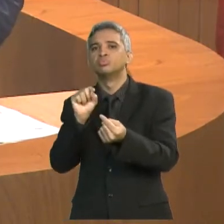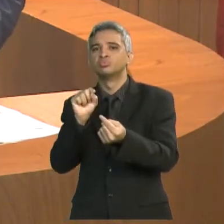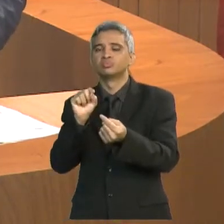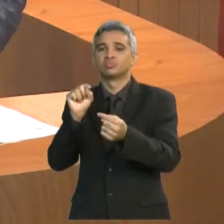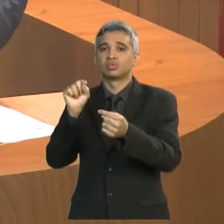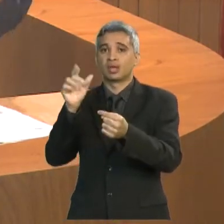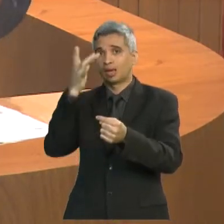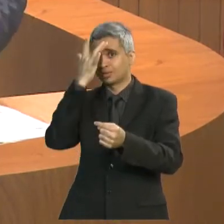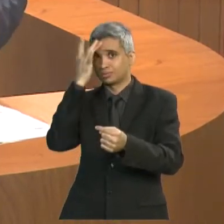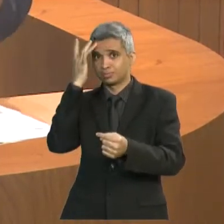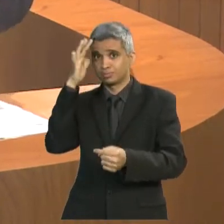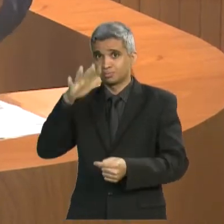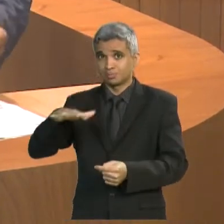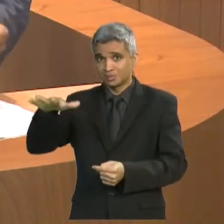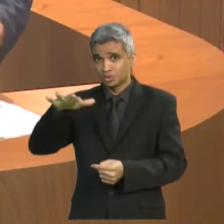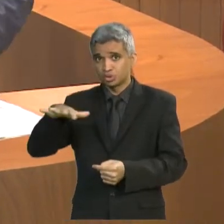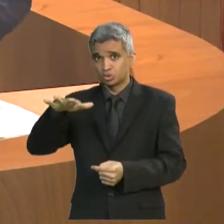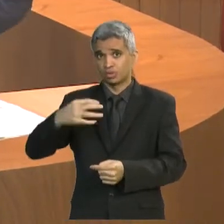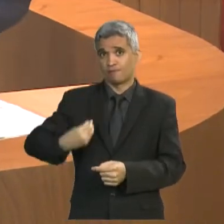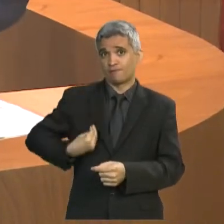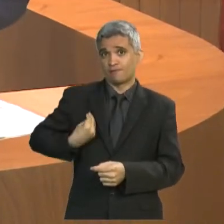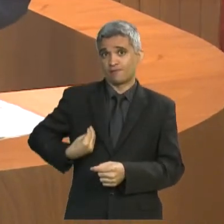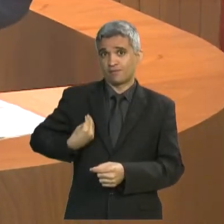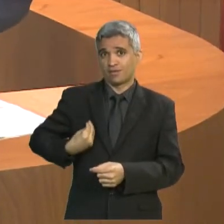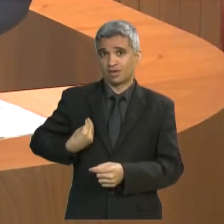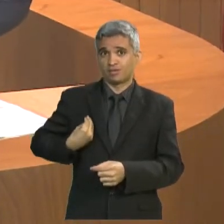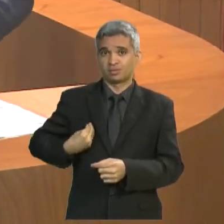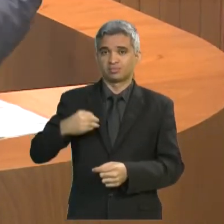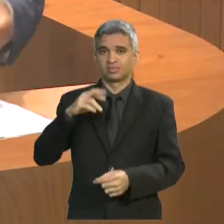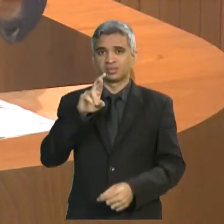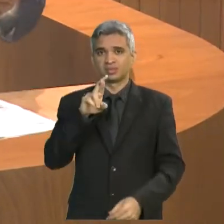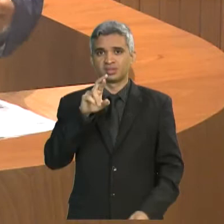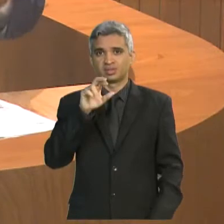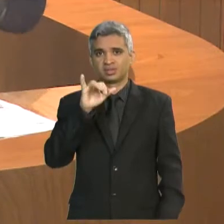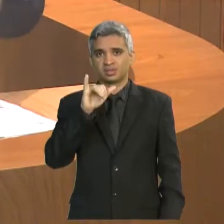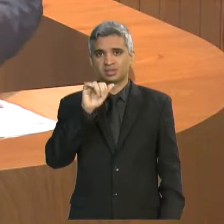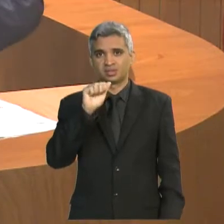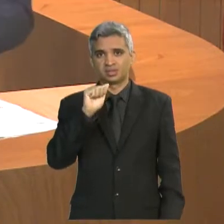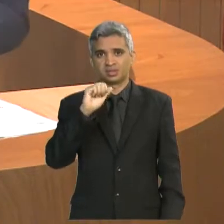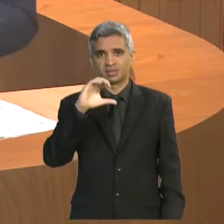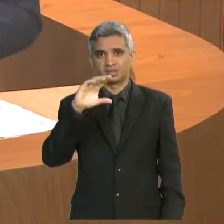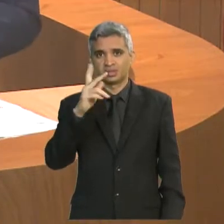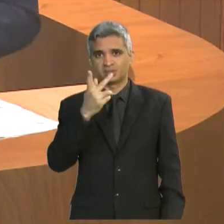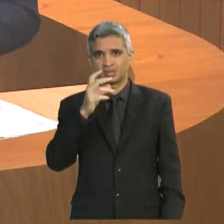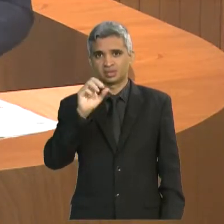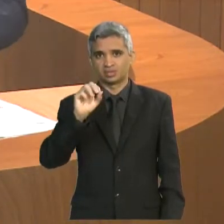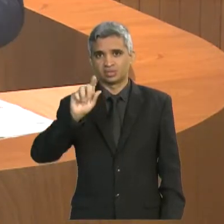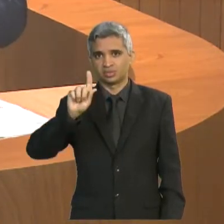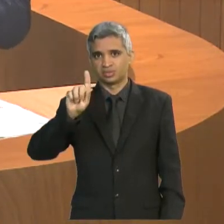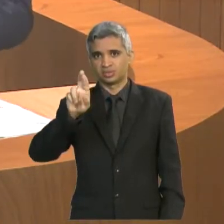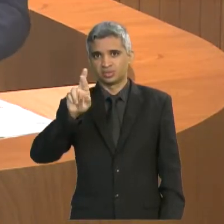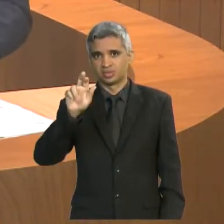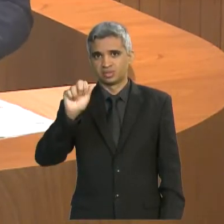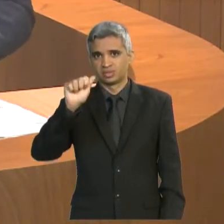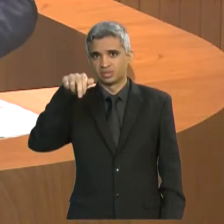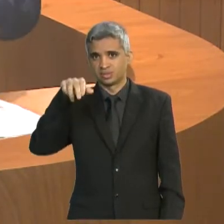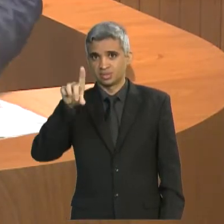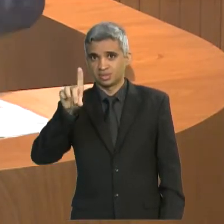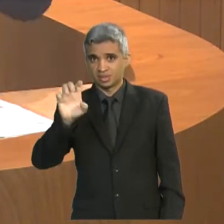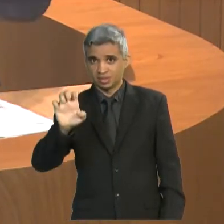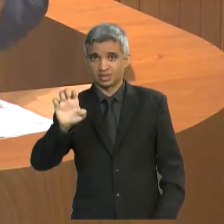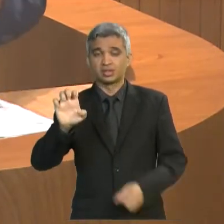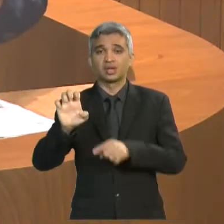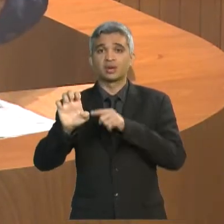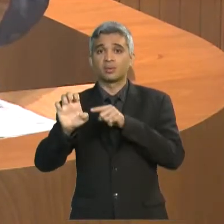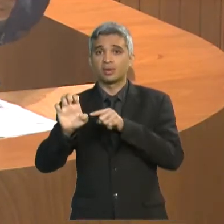população do Povoado Riacho Grande na cidade de Mirador tem sido ameaçada nós já fizemos a denúncia